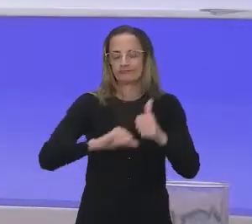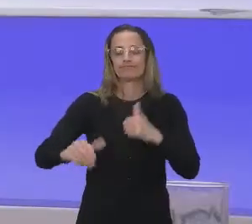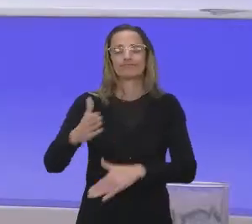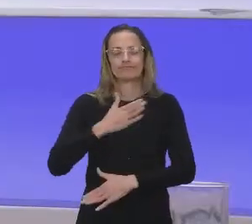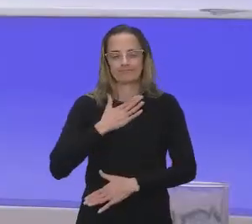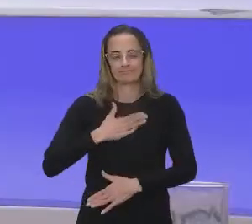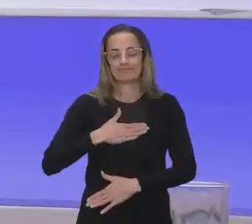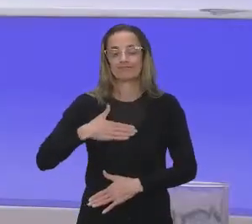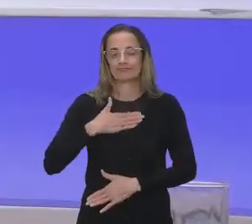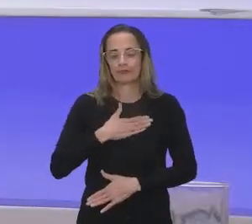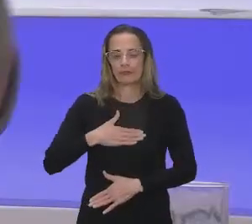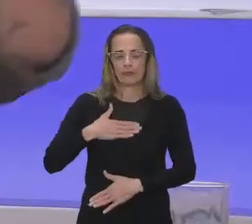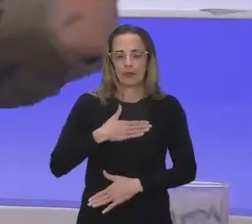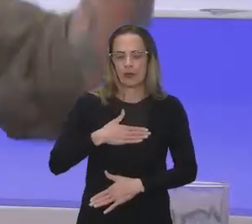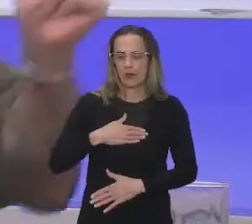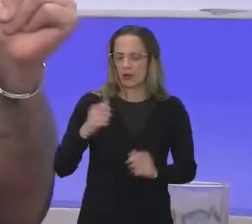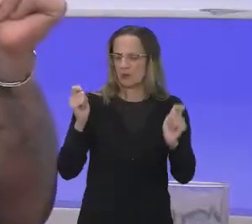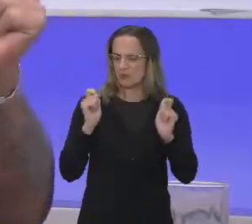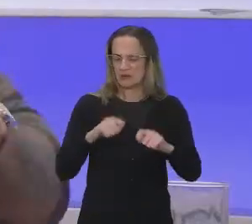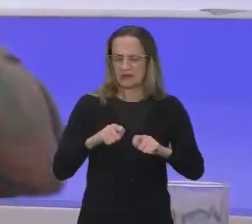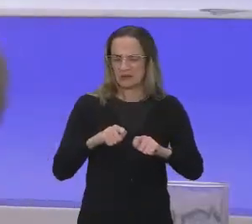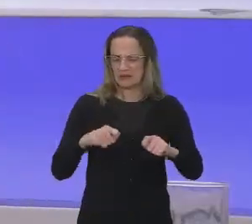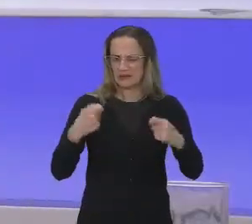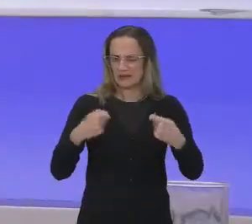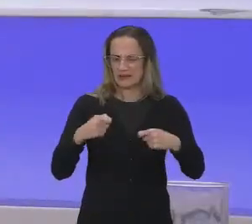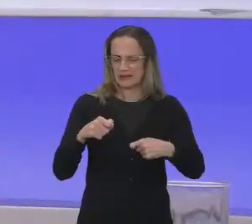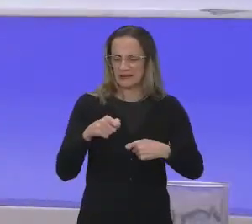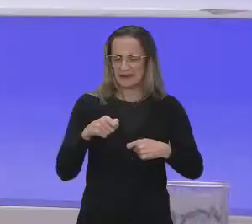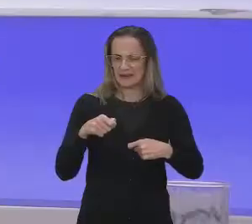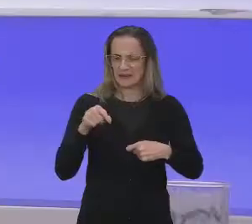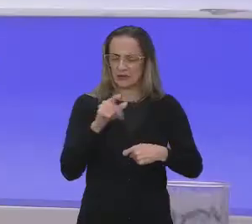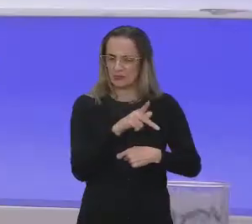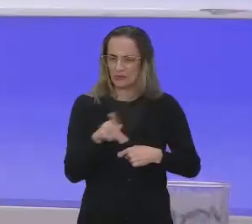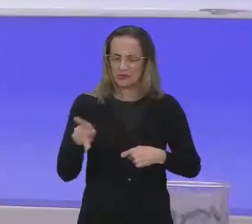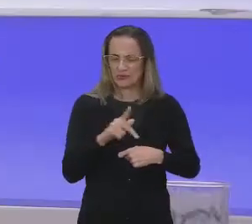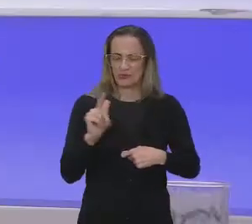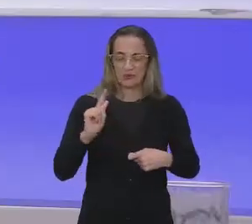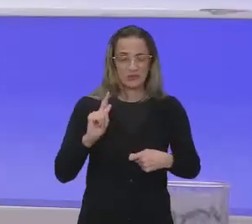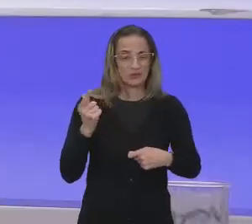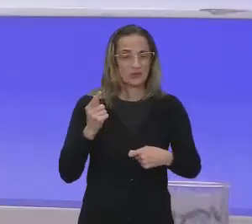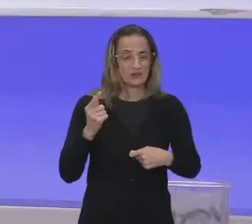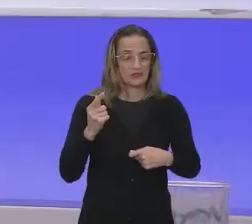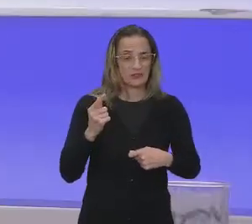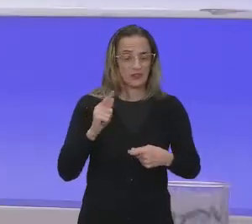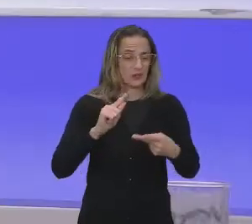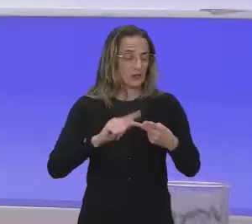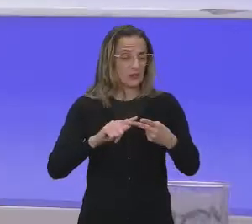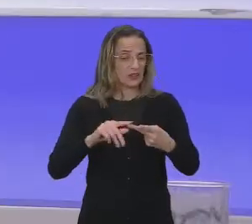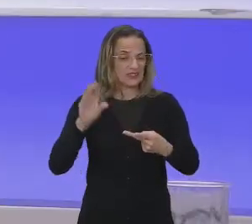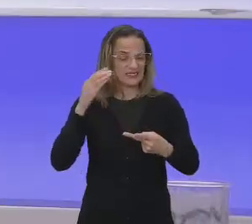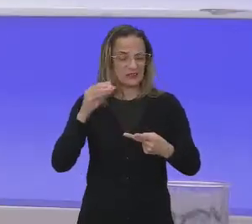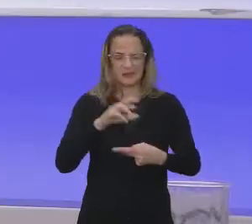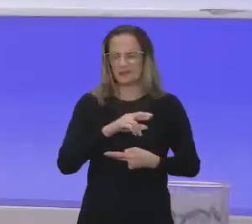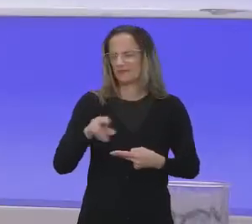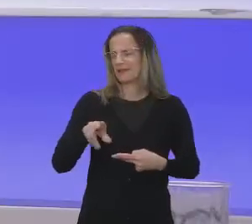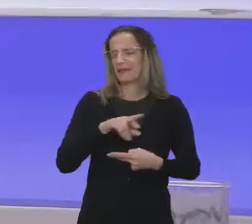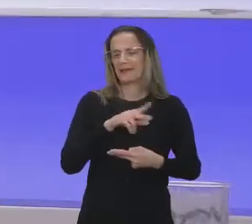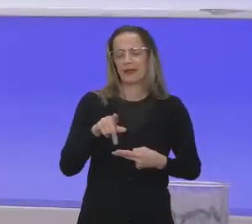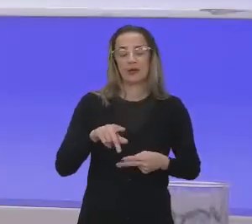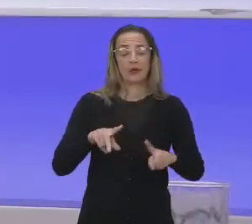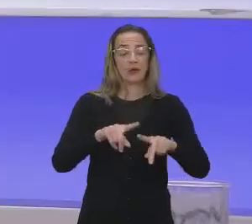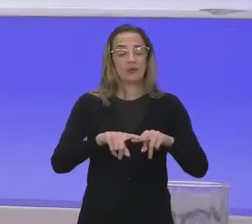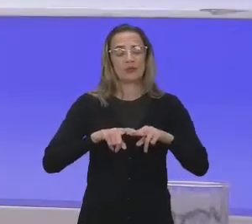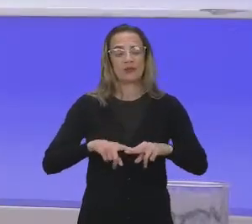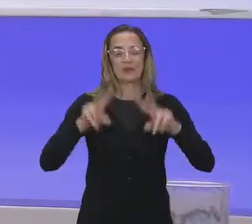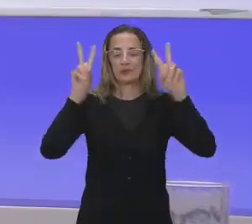gostoso. Não precisa ser só os professores de geografia, não precisa ser só os professores de ciência. Eu acho que é por isso até que o tema